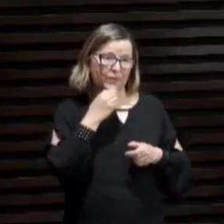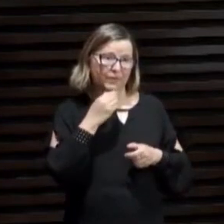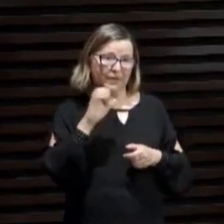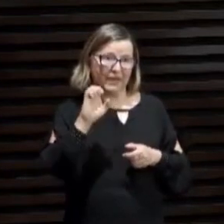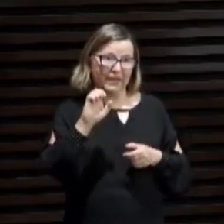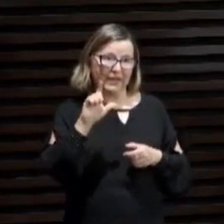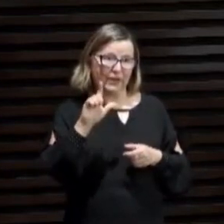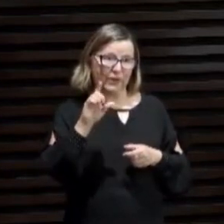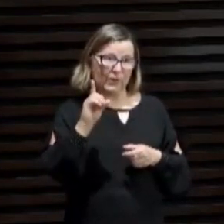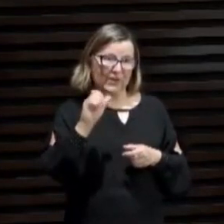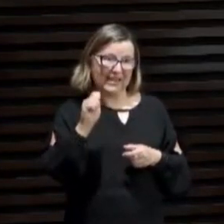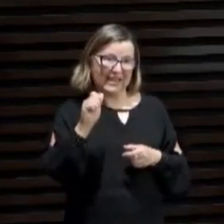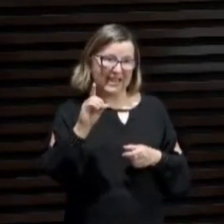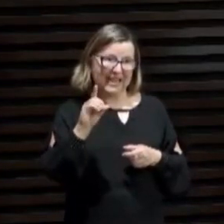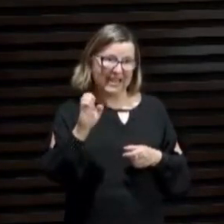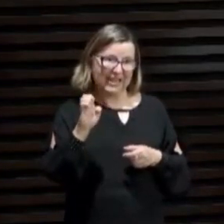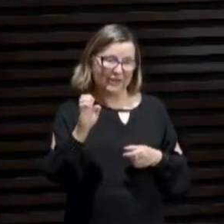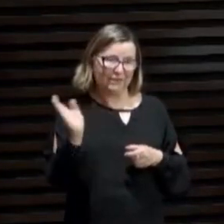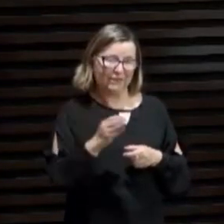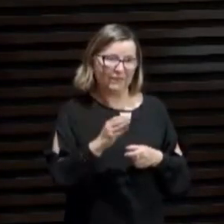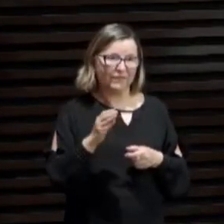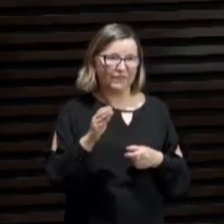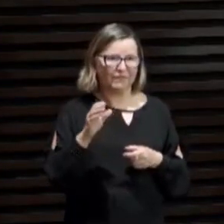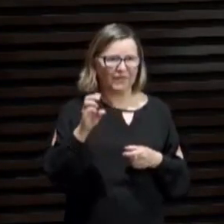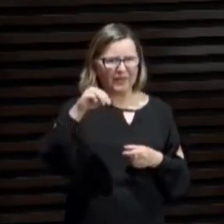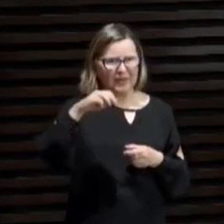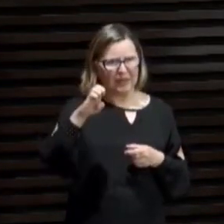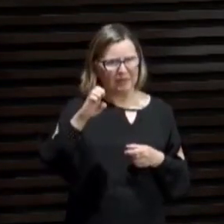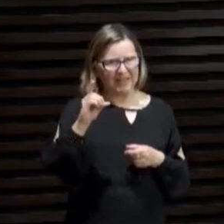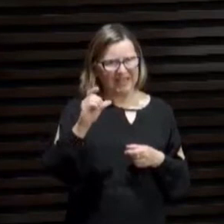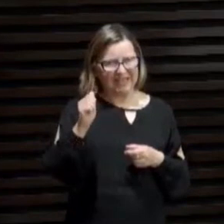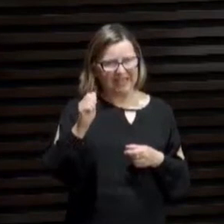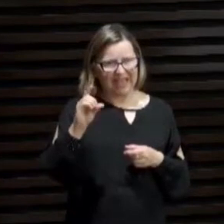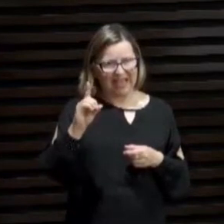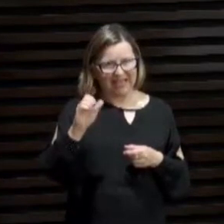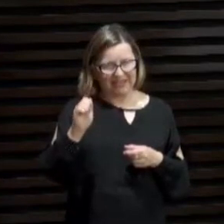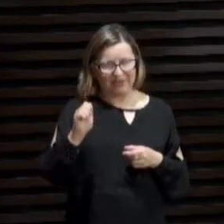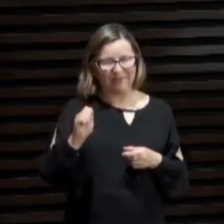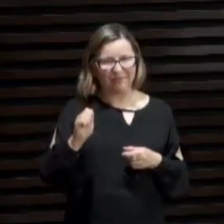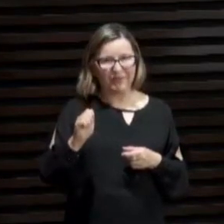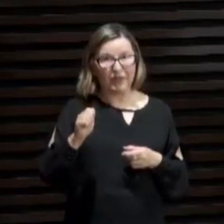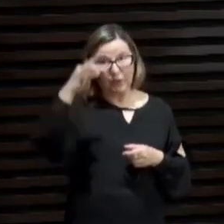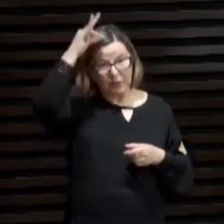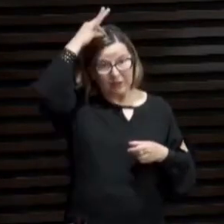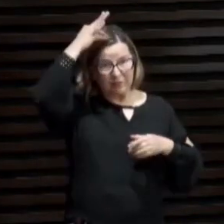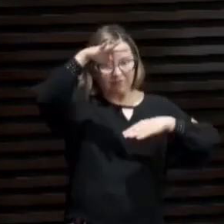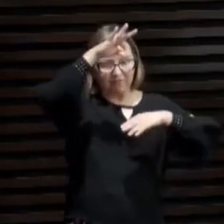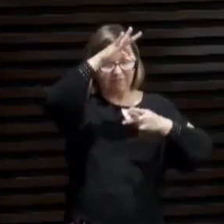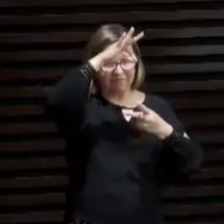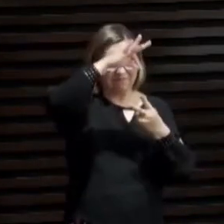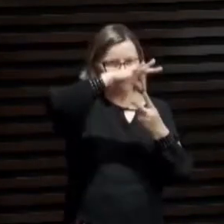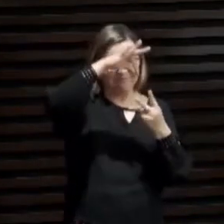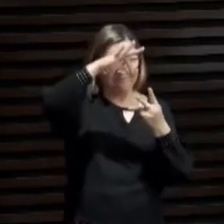Medade. Repousou sobre eles o Espírito, porquanto estavam entre os inscritos, ainda que não saíram